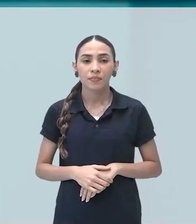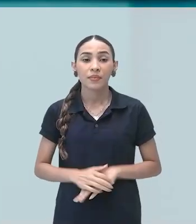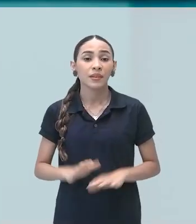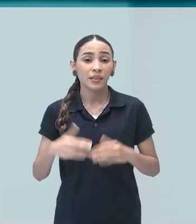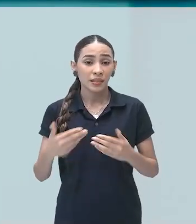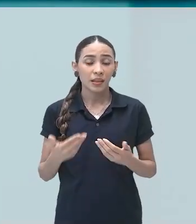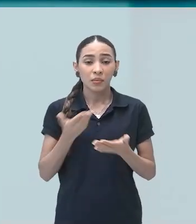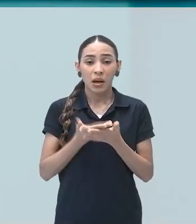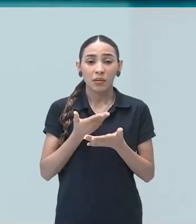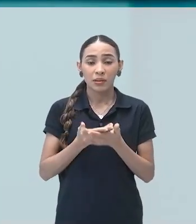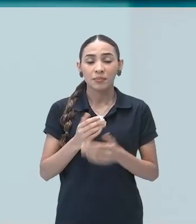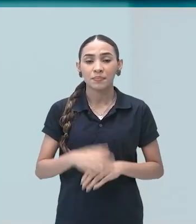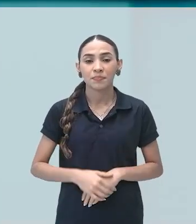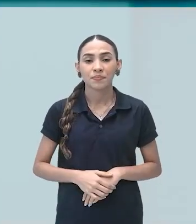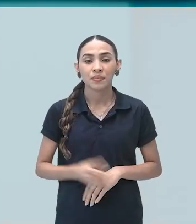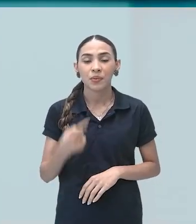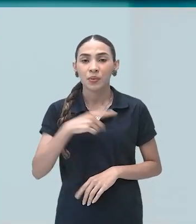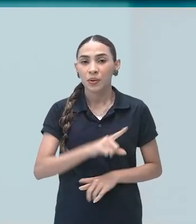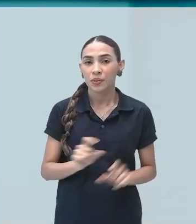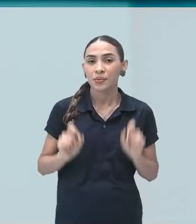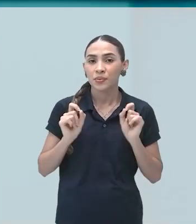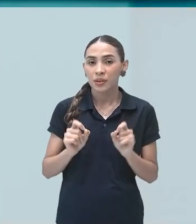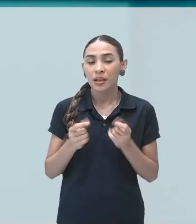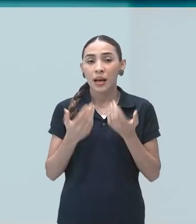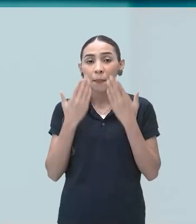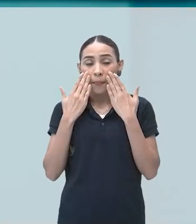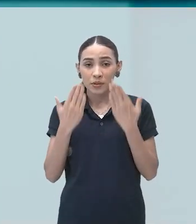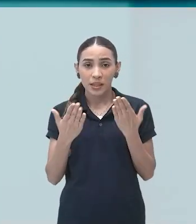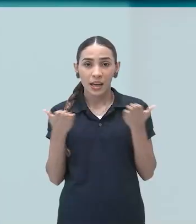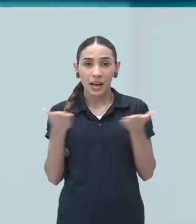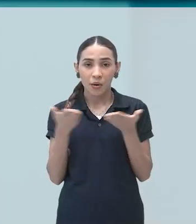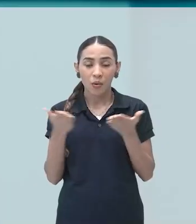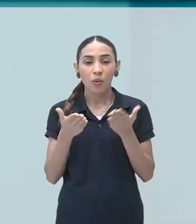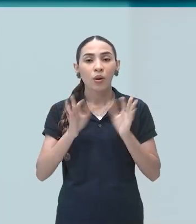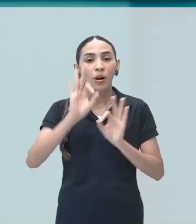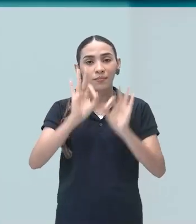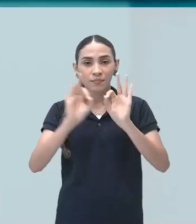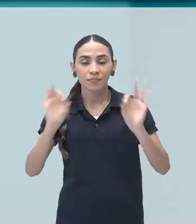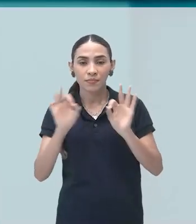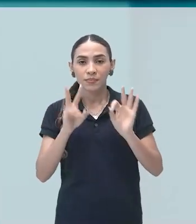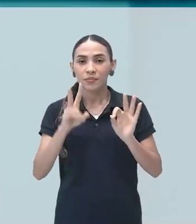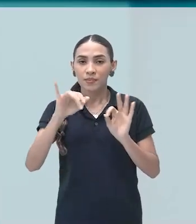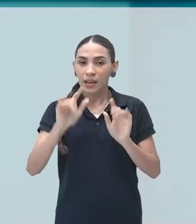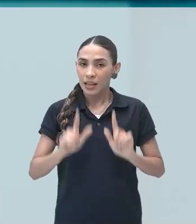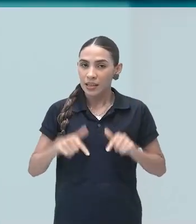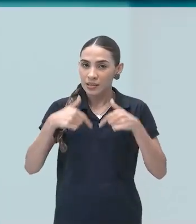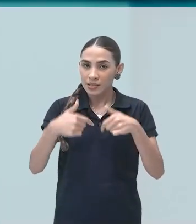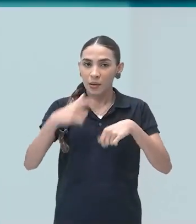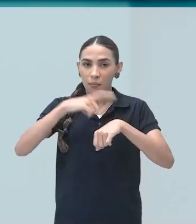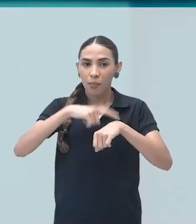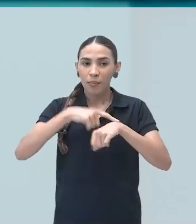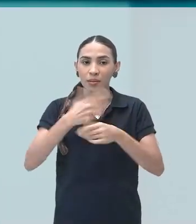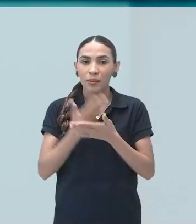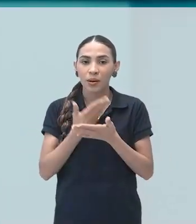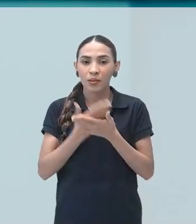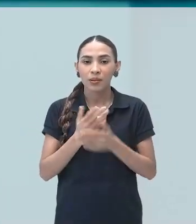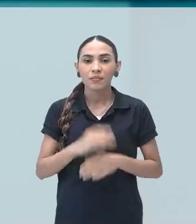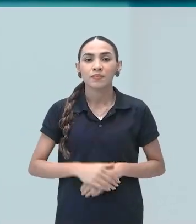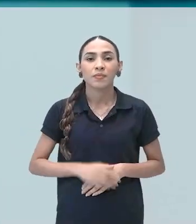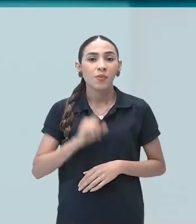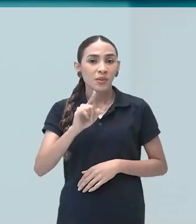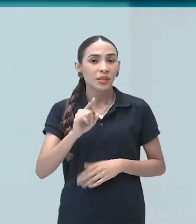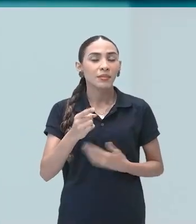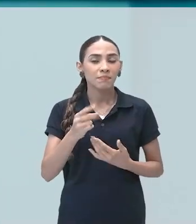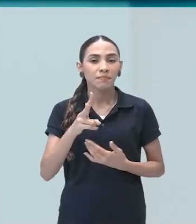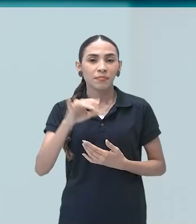para esta aula, nós vamos mostrar para vocês um planejamento que vai ser executado durante esta aula aqui. Sim, vocês vão